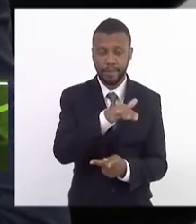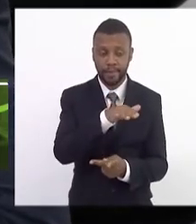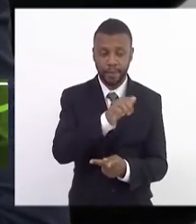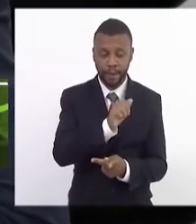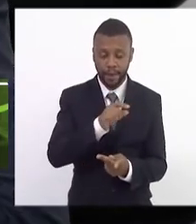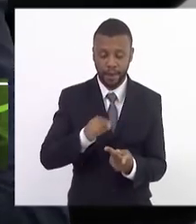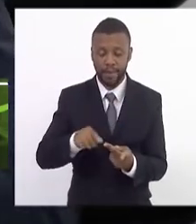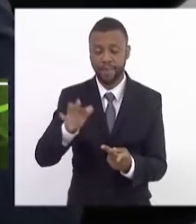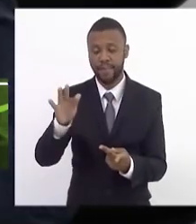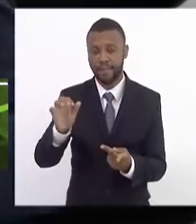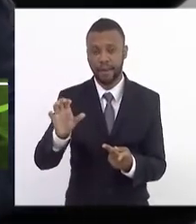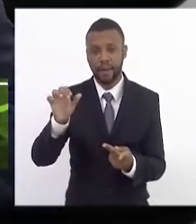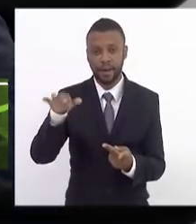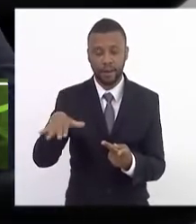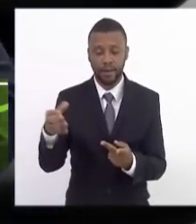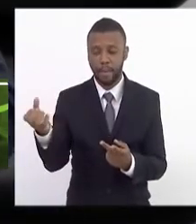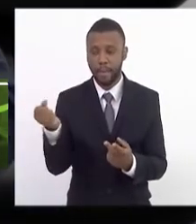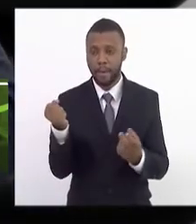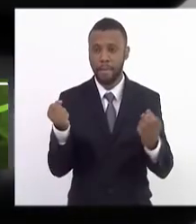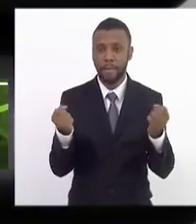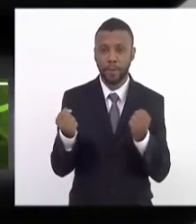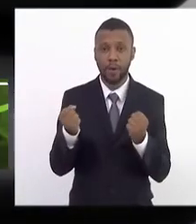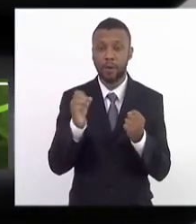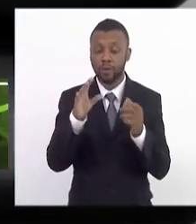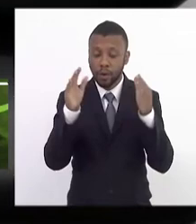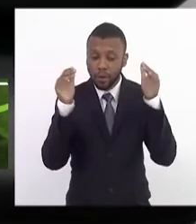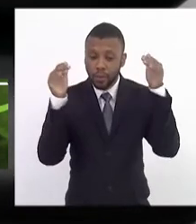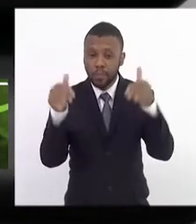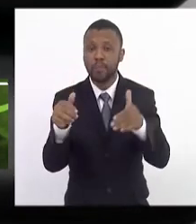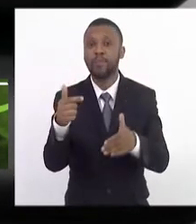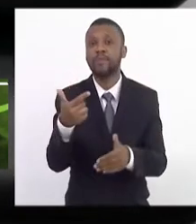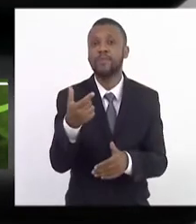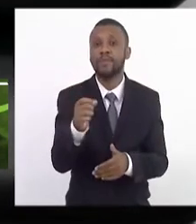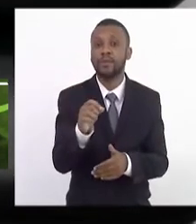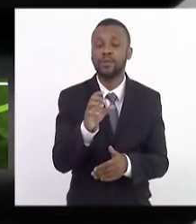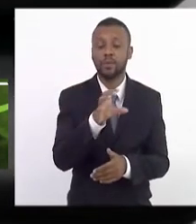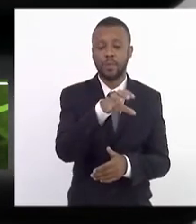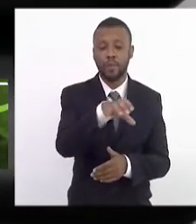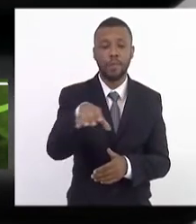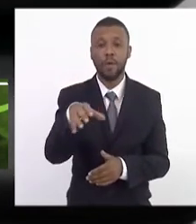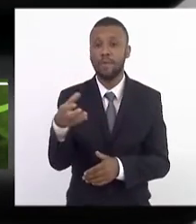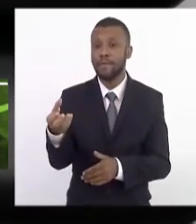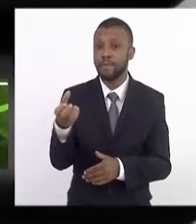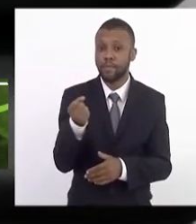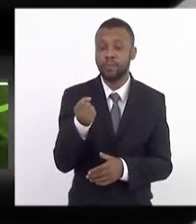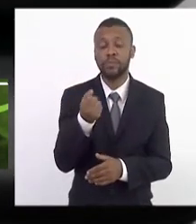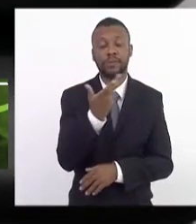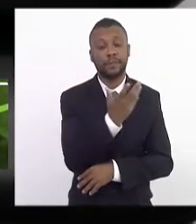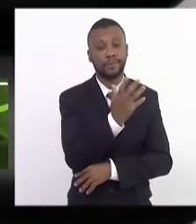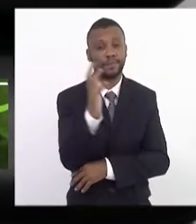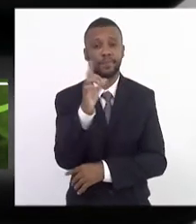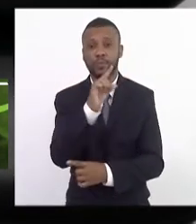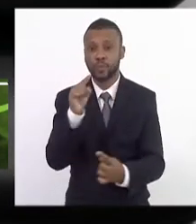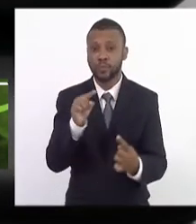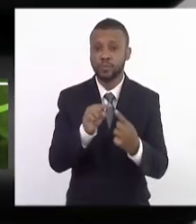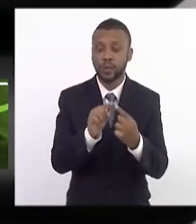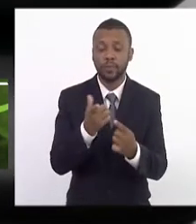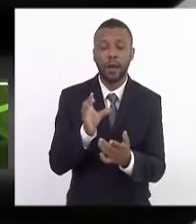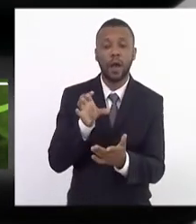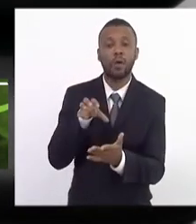por conta disso. Inicialmente, era só os 20 núcleos, né, só o Fundo da Mata Atlântica, vocacionado para a área de unidade de